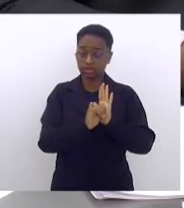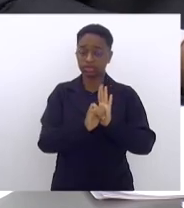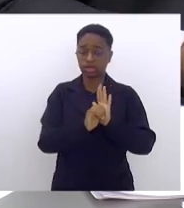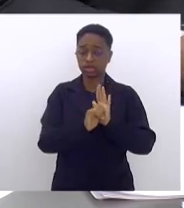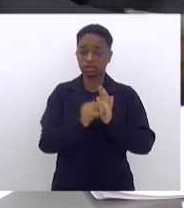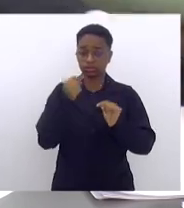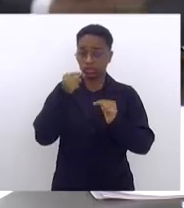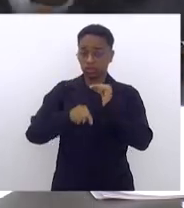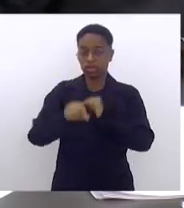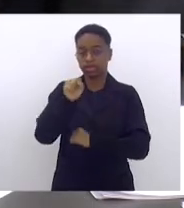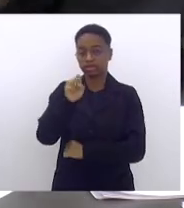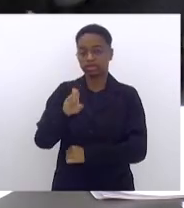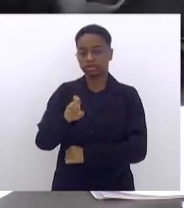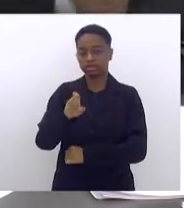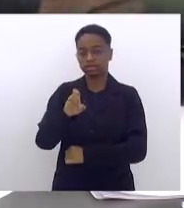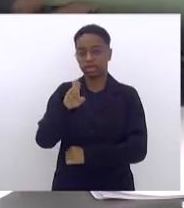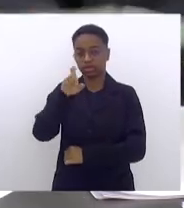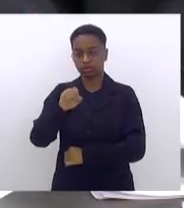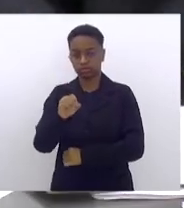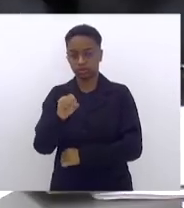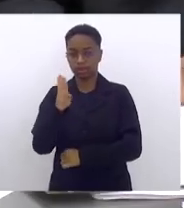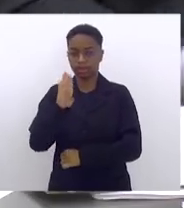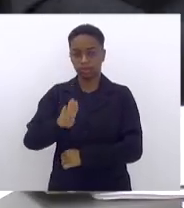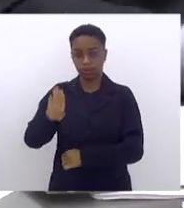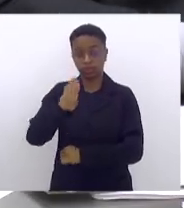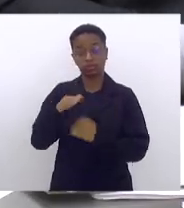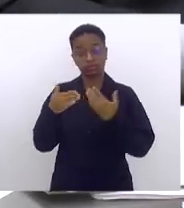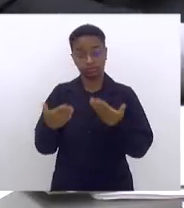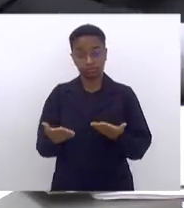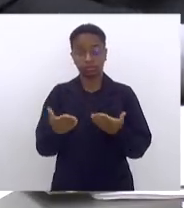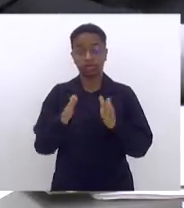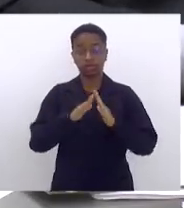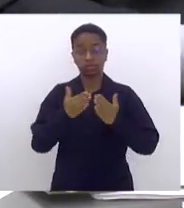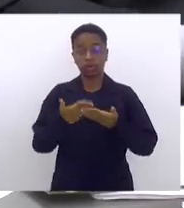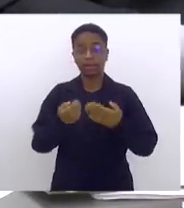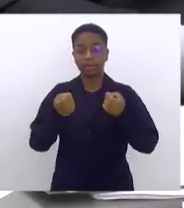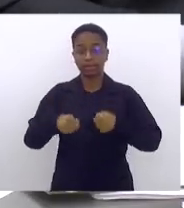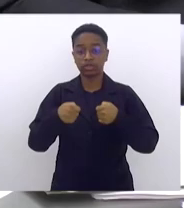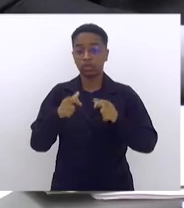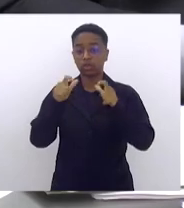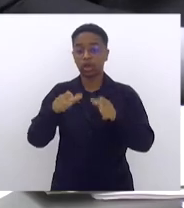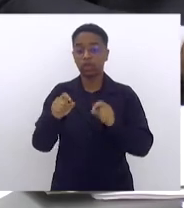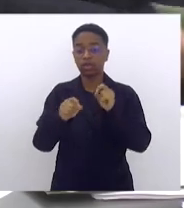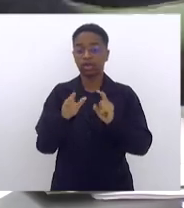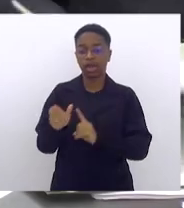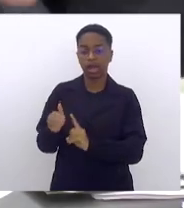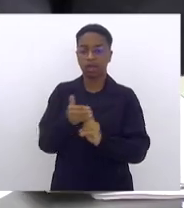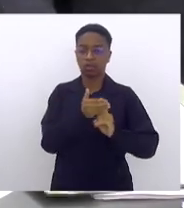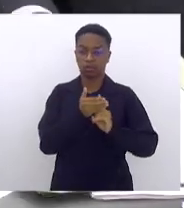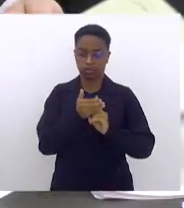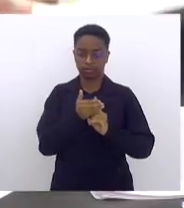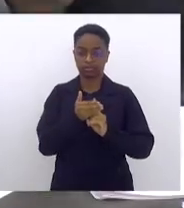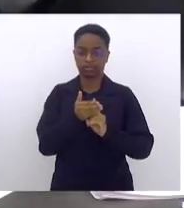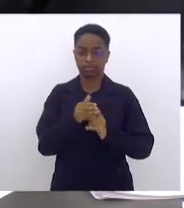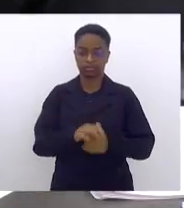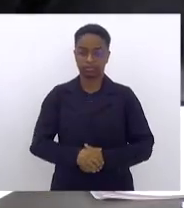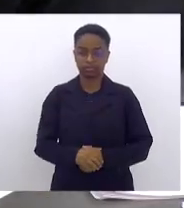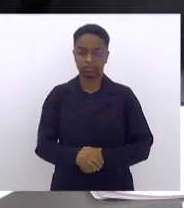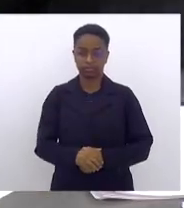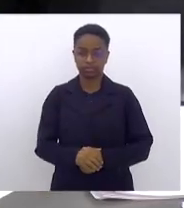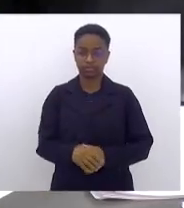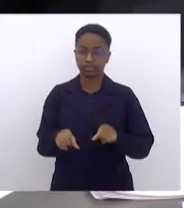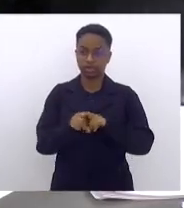sexo biológico. E que é fundamental que a escola tenha um espaço de acolhimento